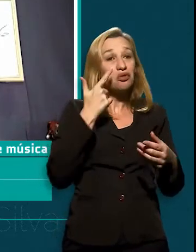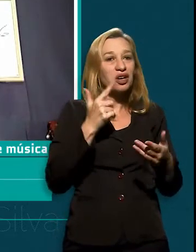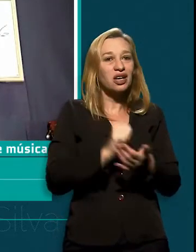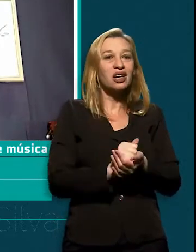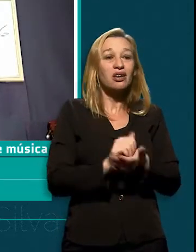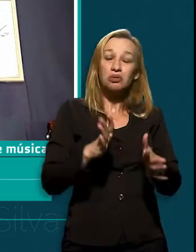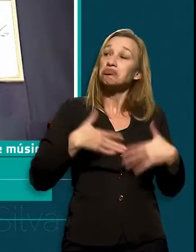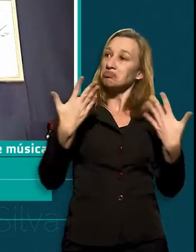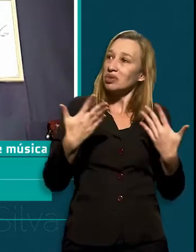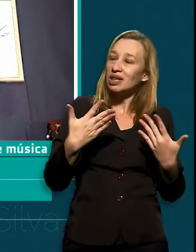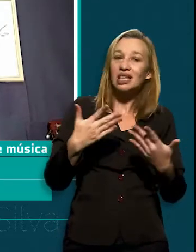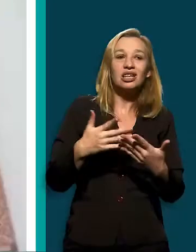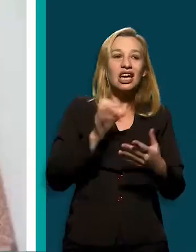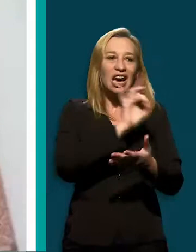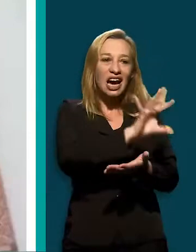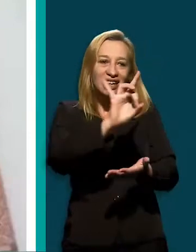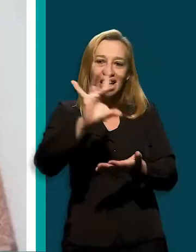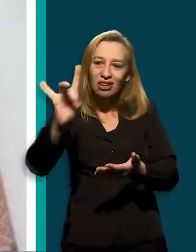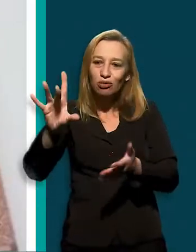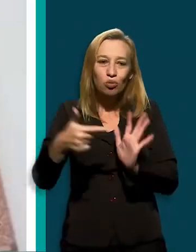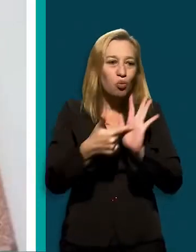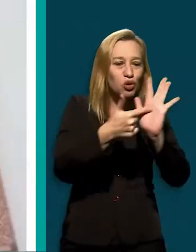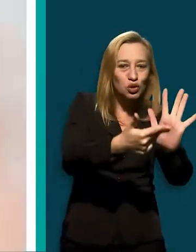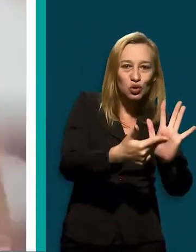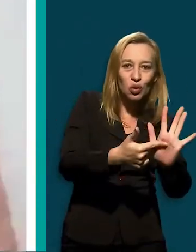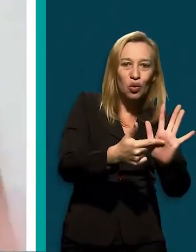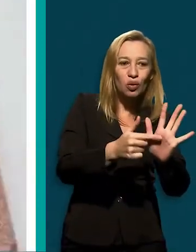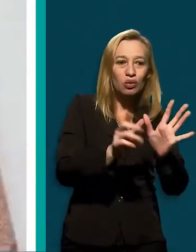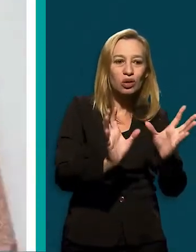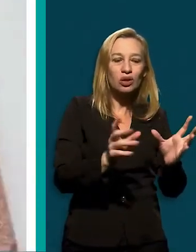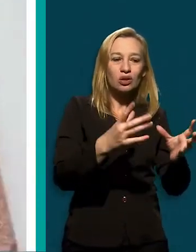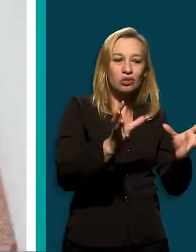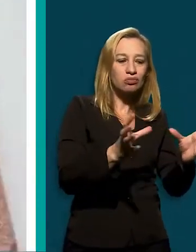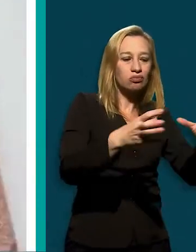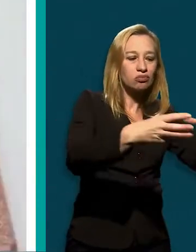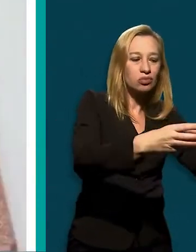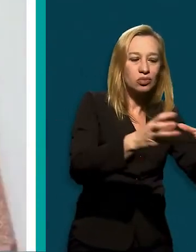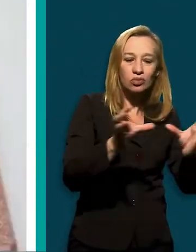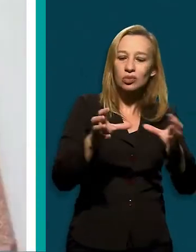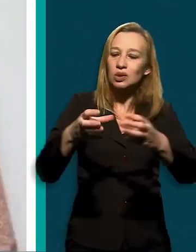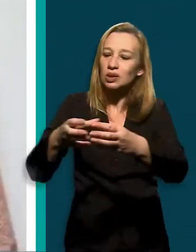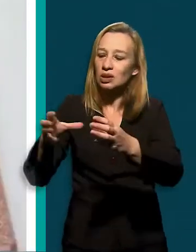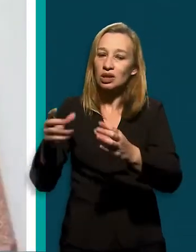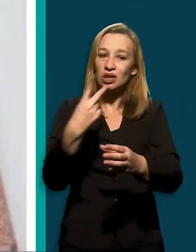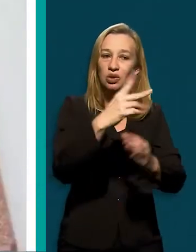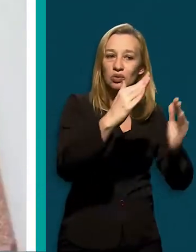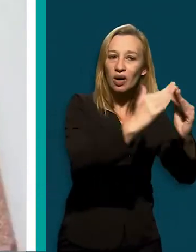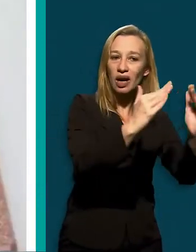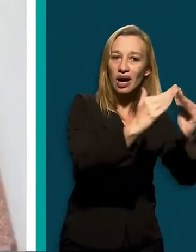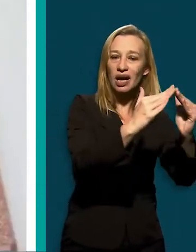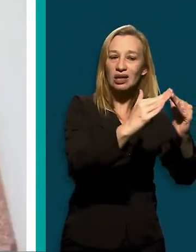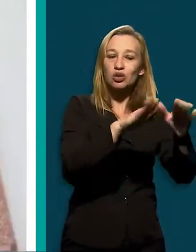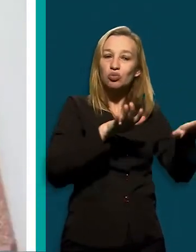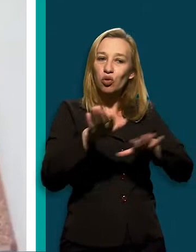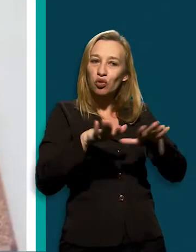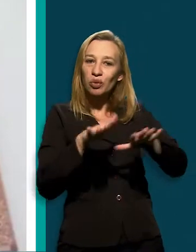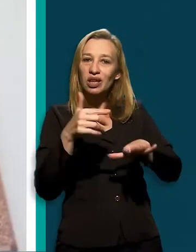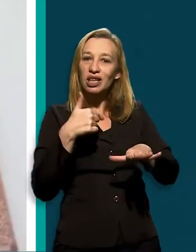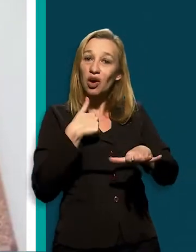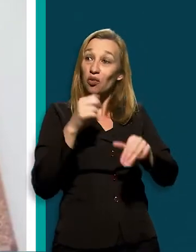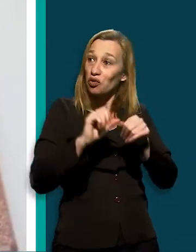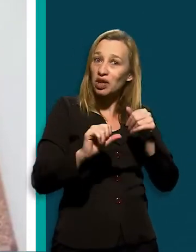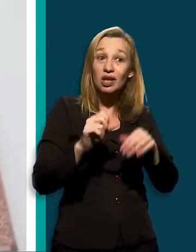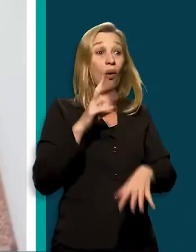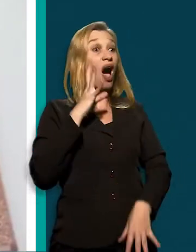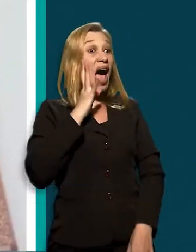empolguem. E foi surpreendente que cada um mostrou, dentro do seu espaço, né, da sua casa, os movimentos que eu executei. Eu falei,